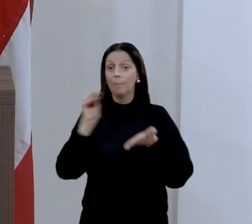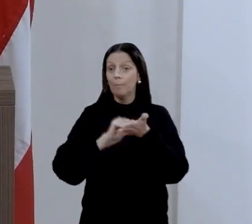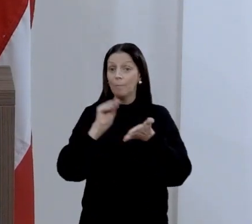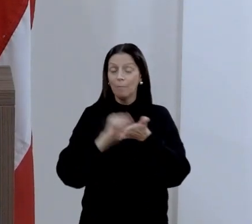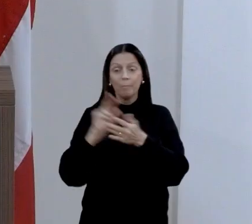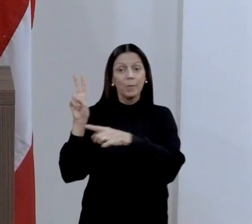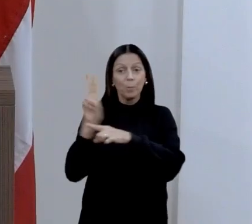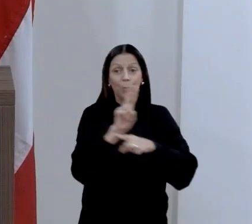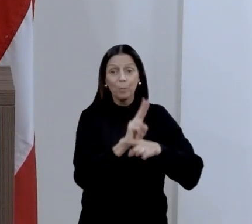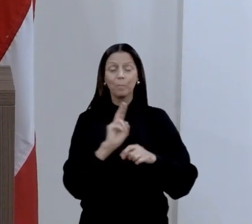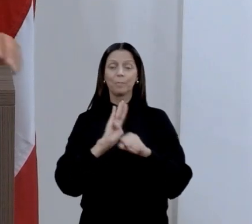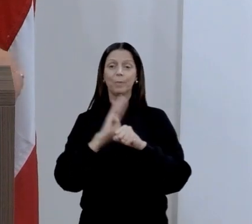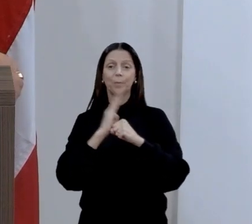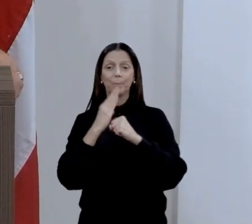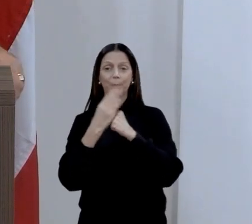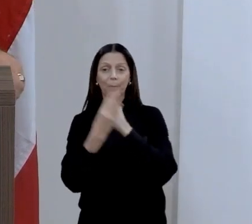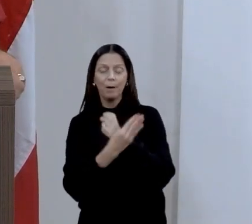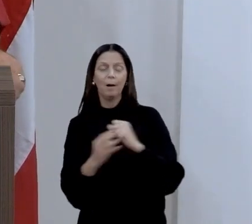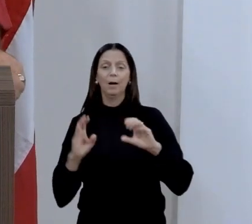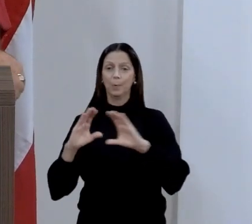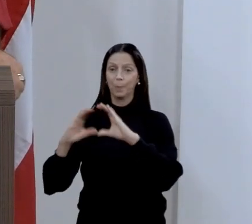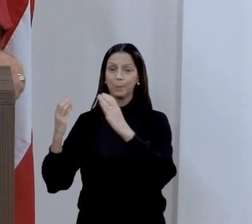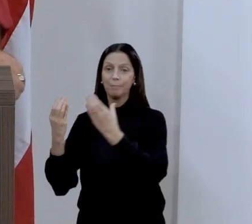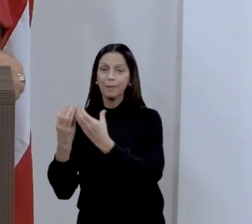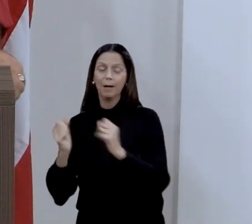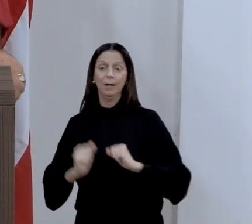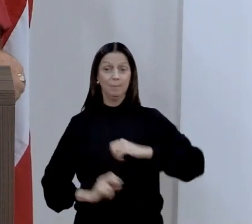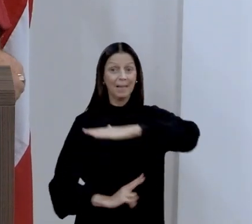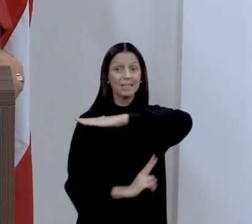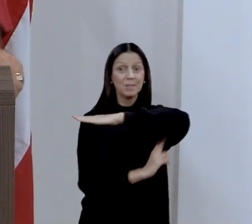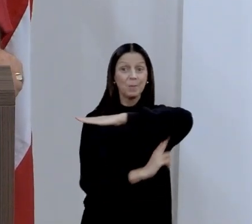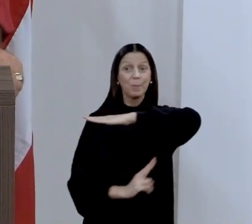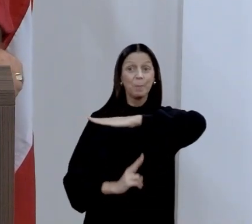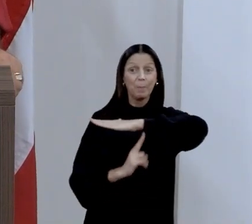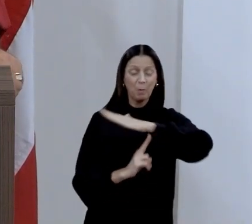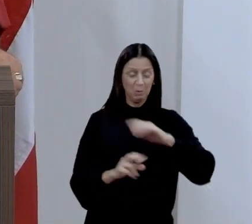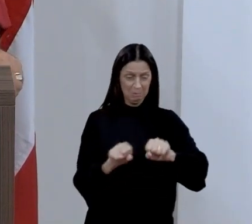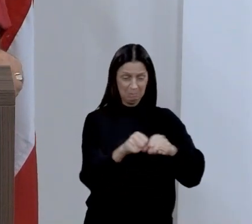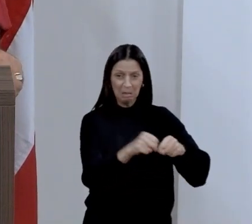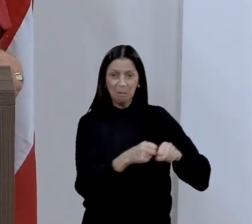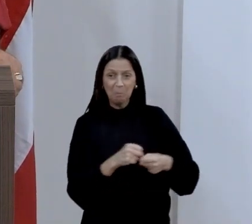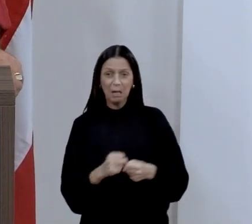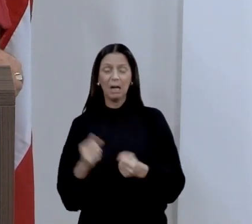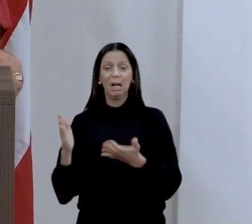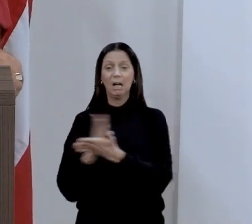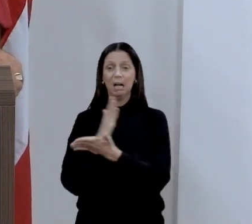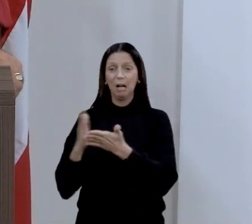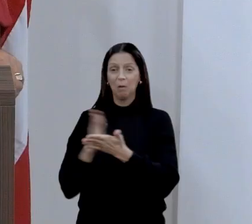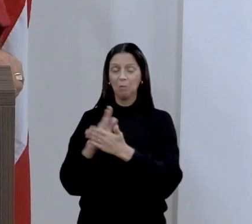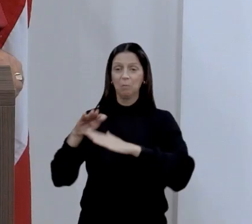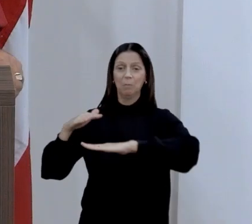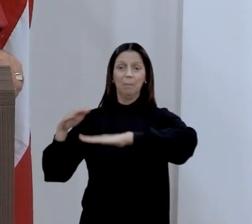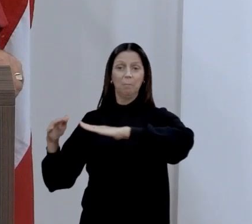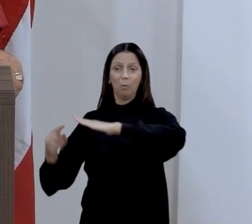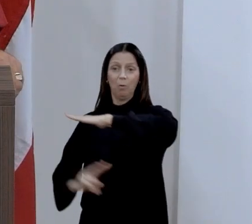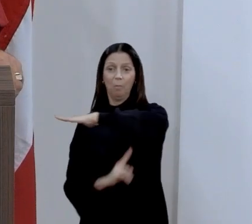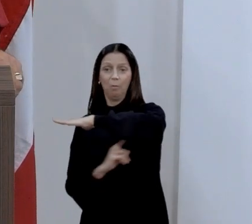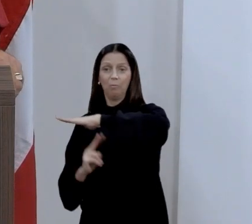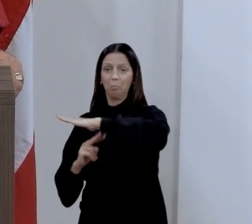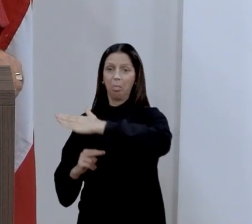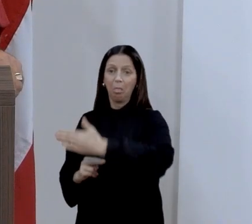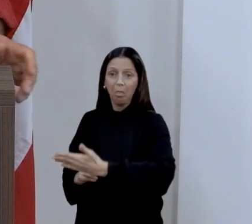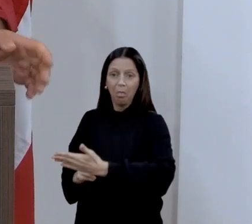com os nossos bairros, com as nossas comunidades, né, as pontes aí apodrecendo, outras caindo, levando meses aí para receber